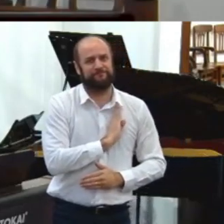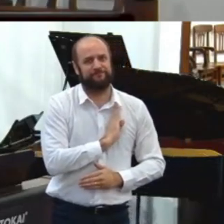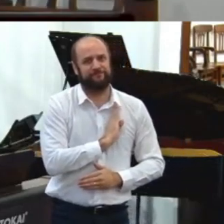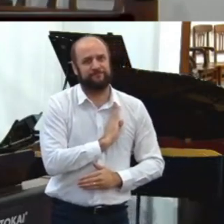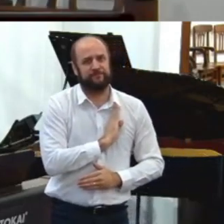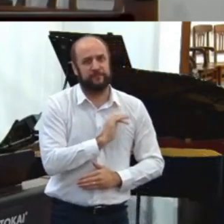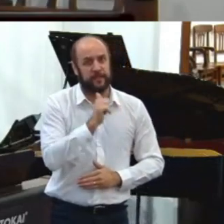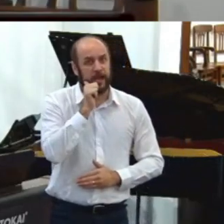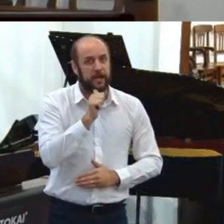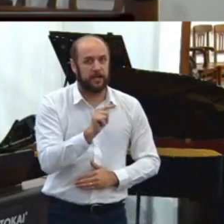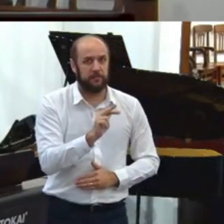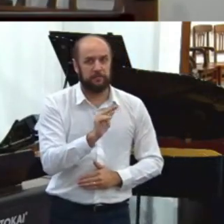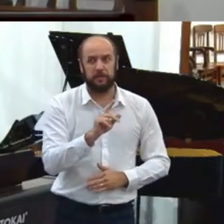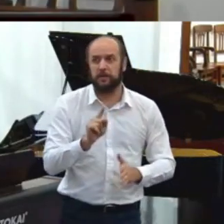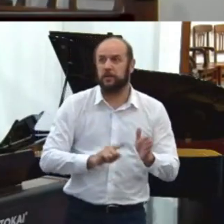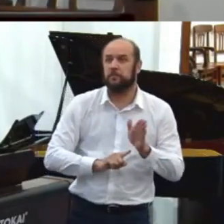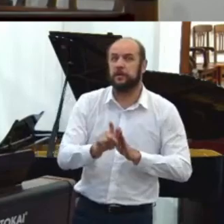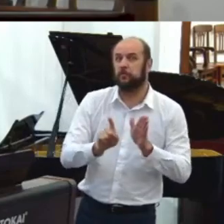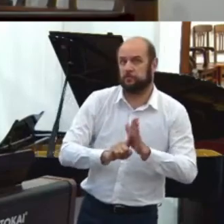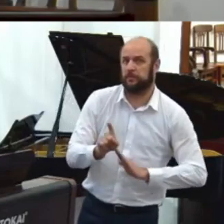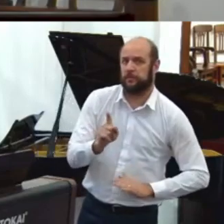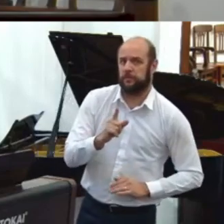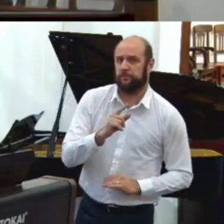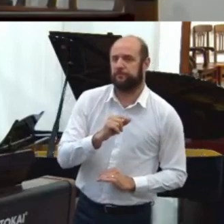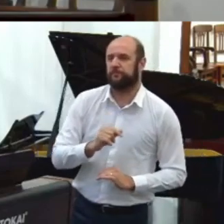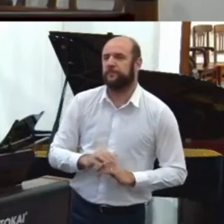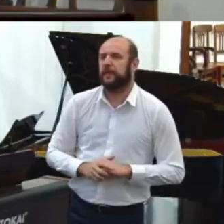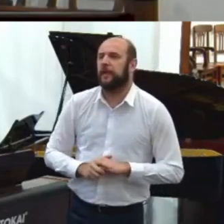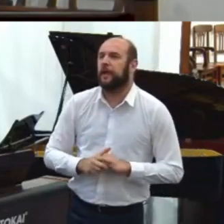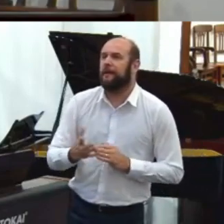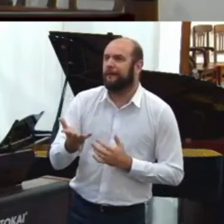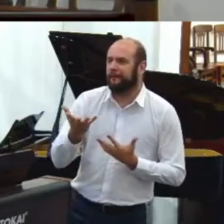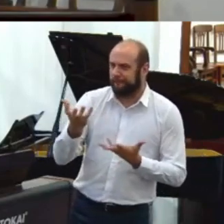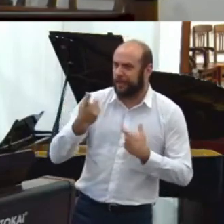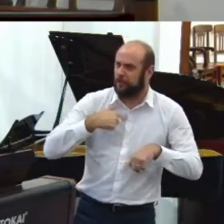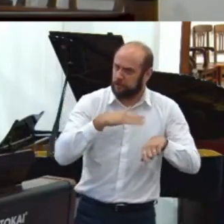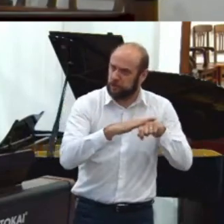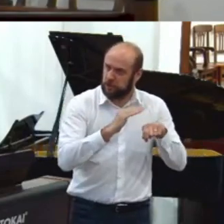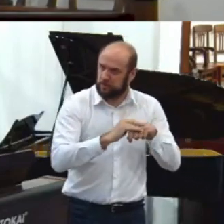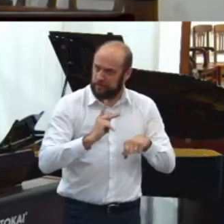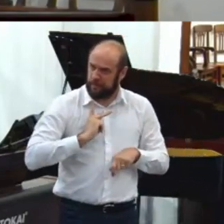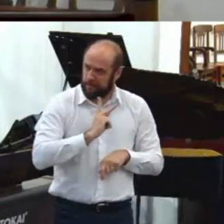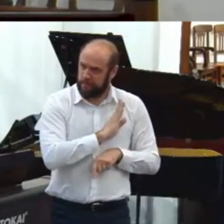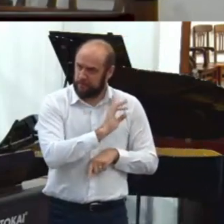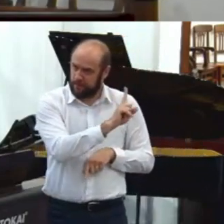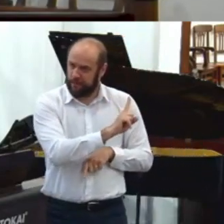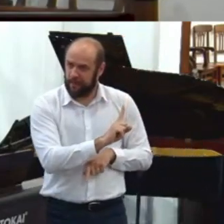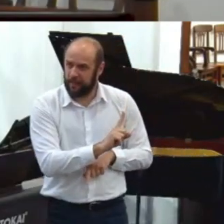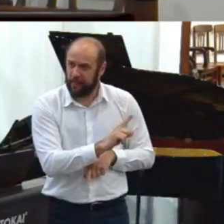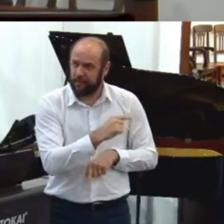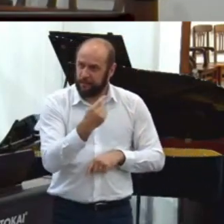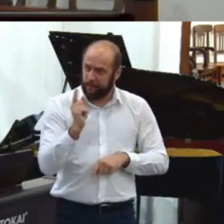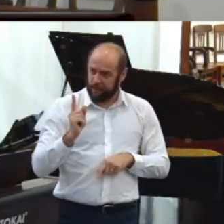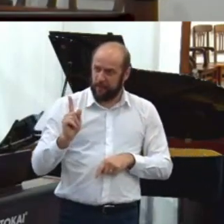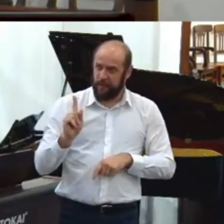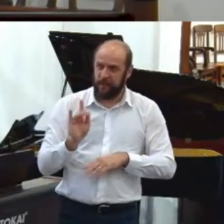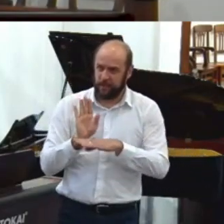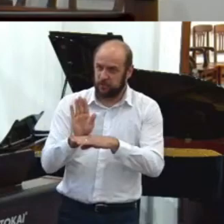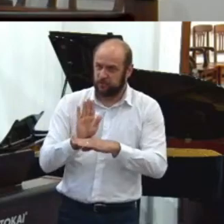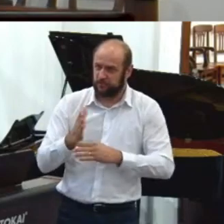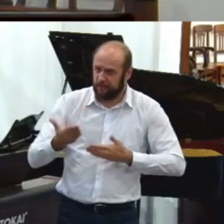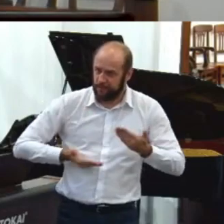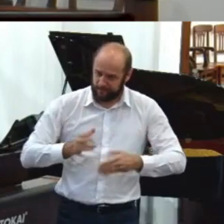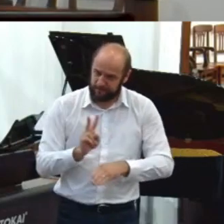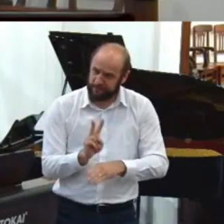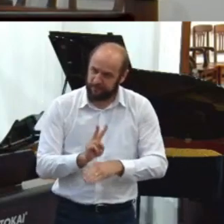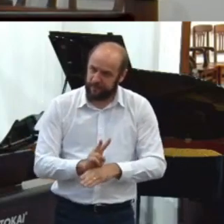a irmã do menino perguntou à filha de Faraó: quer que eu vá chamar uma das hebreias para que sirva de ama e